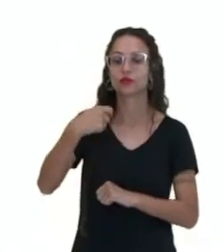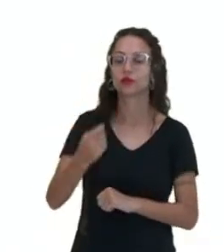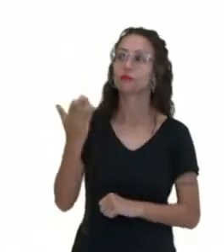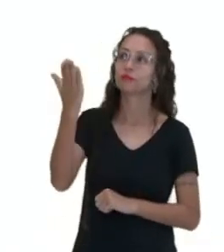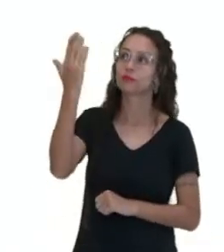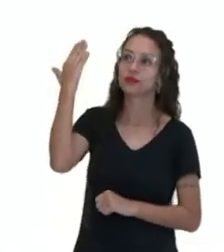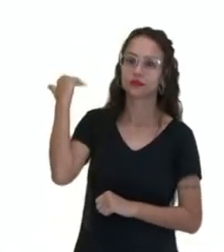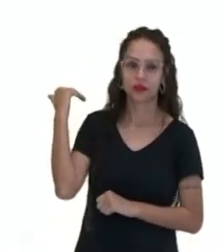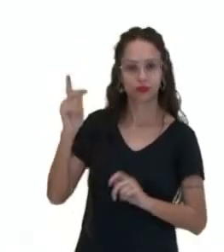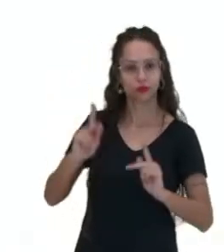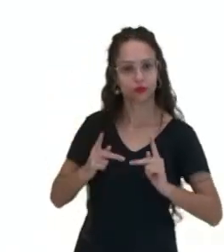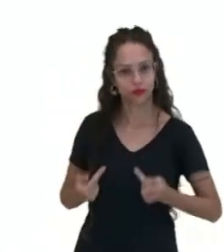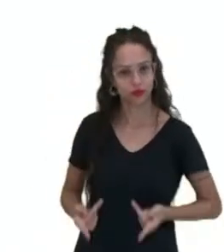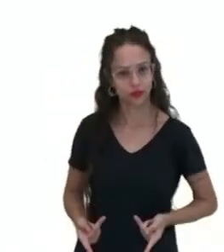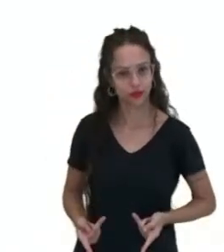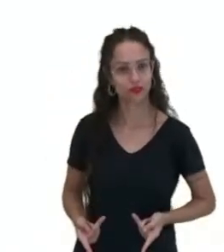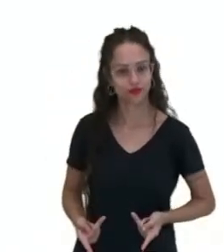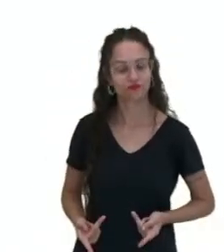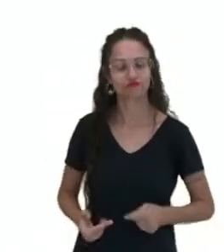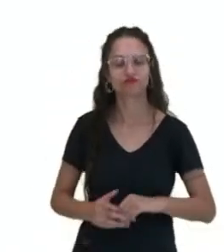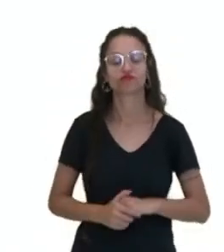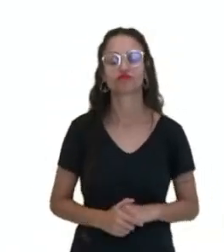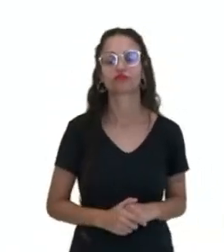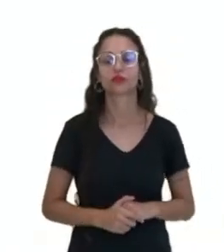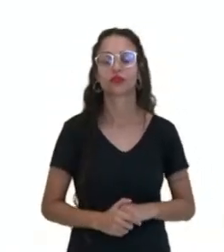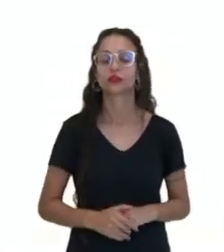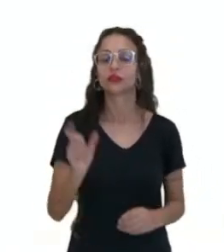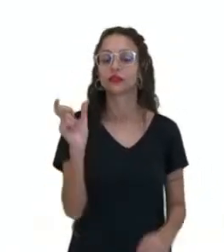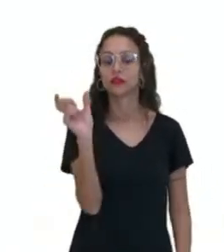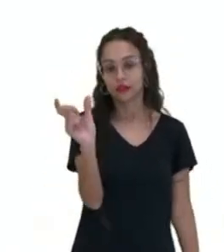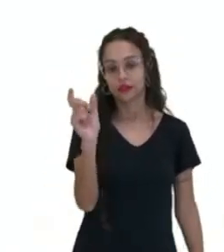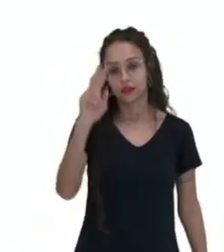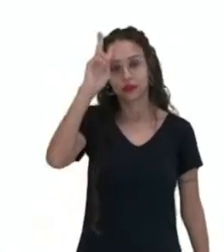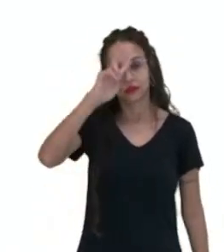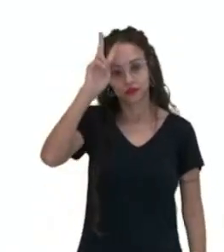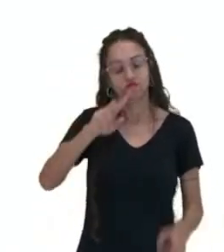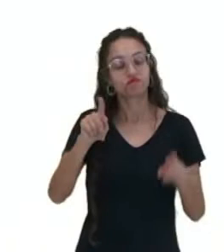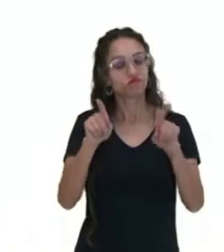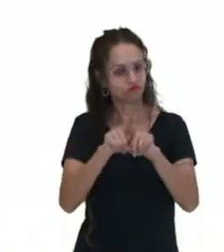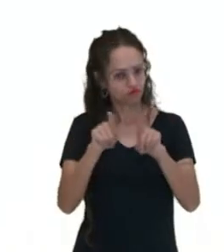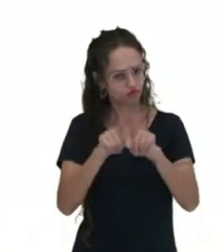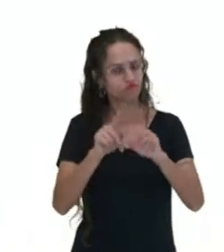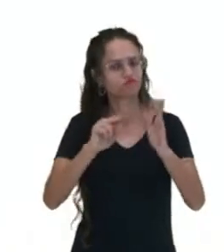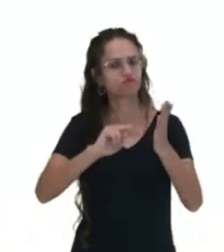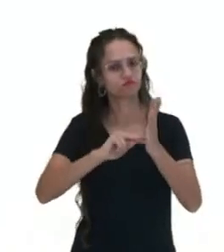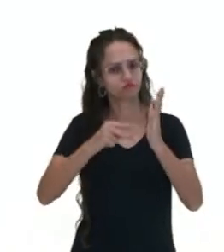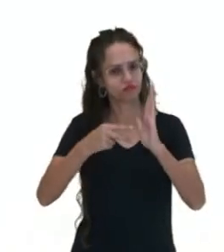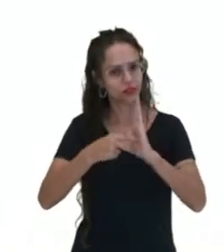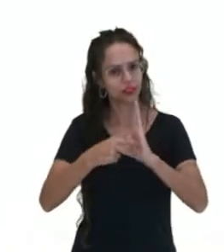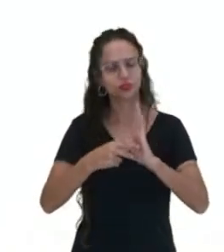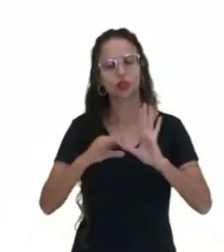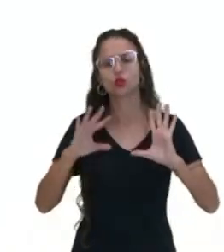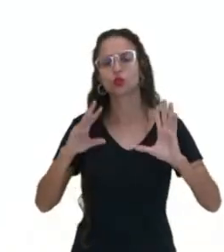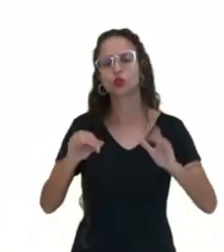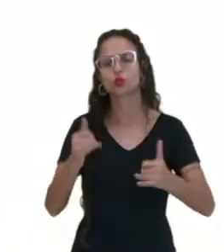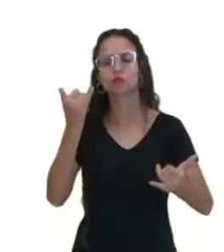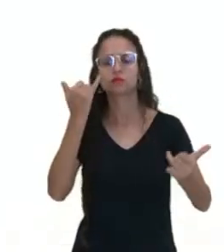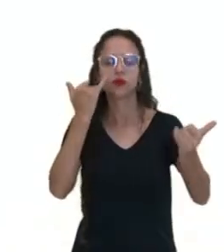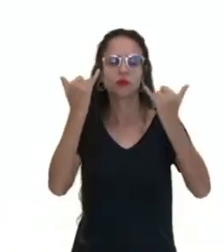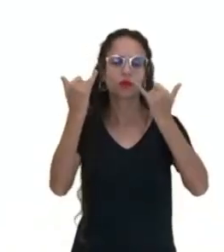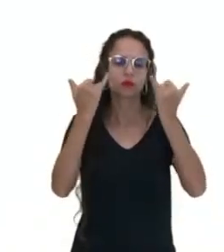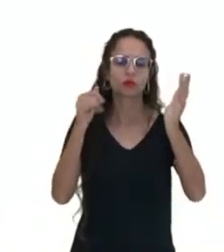da humanidade, ou de parte dele. O termo história também pode significar toda a informação do